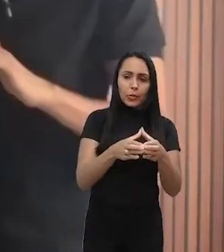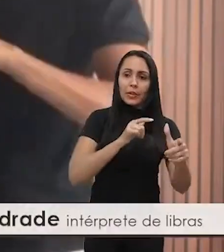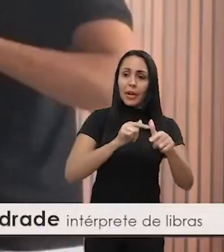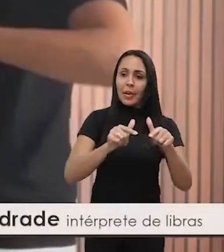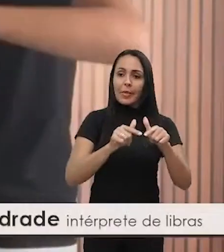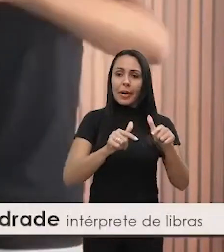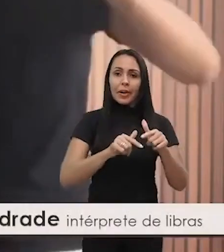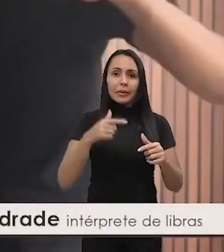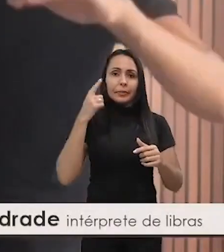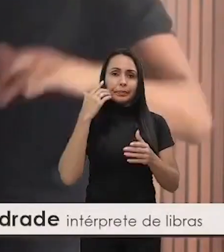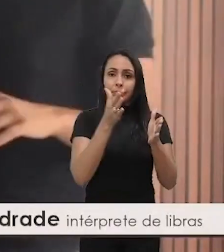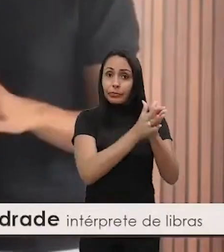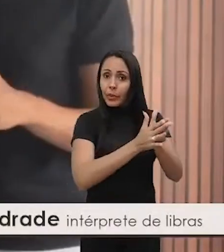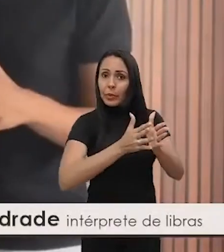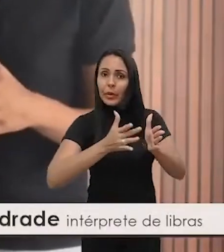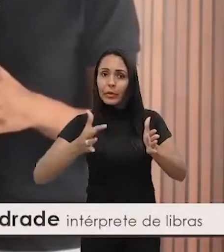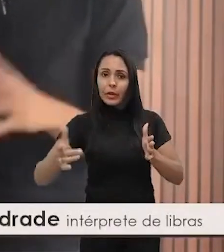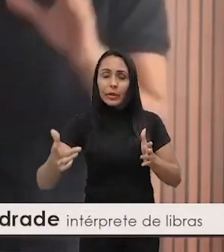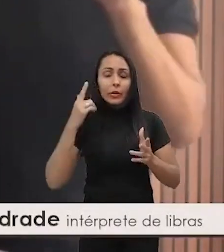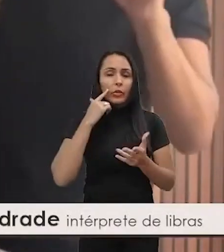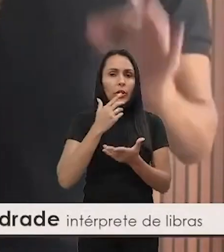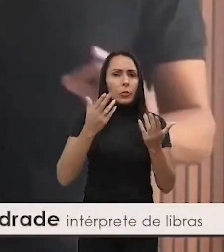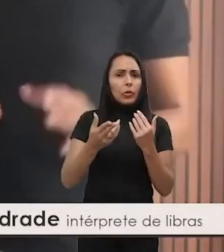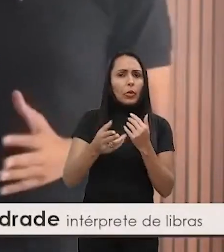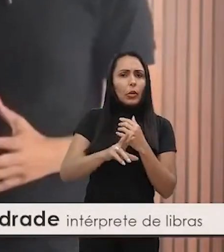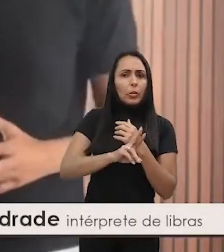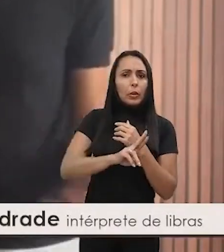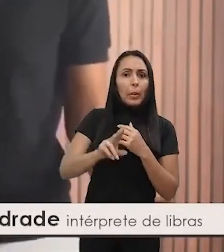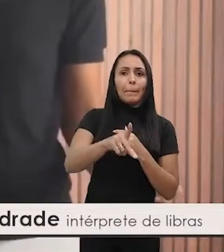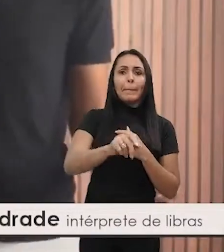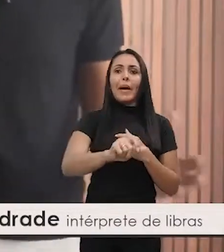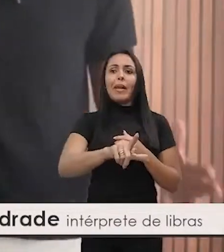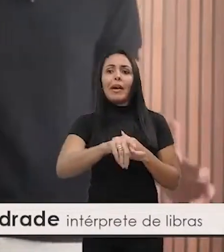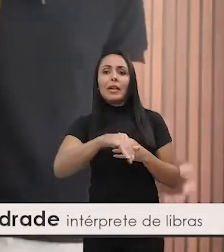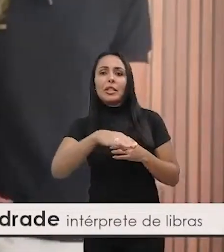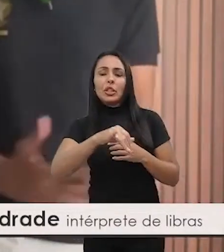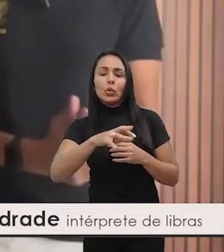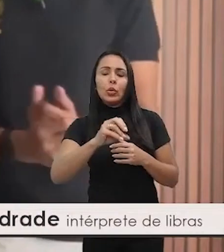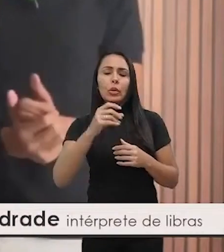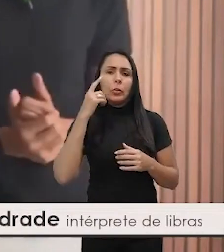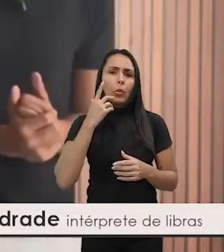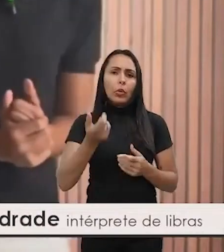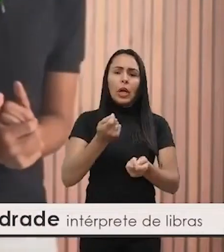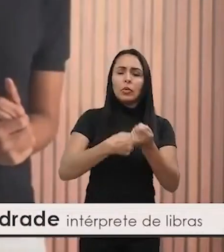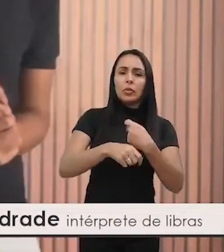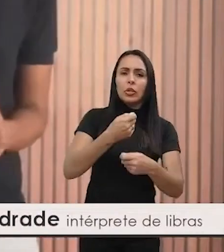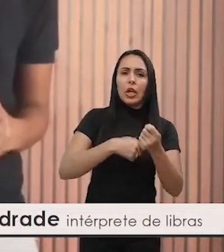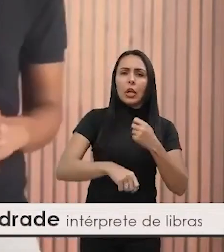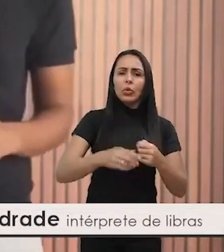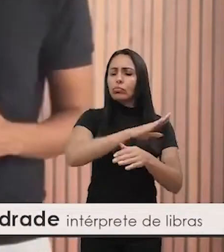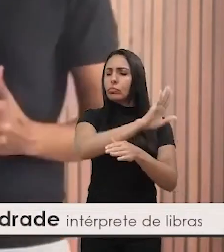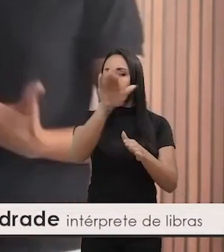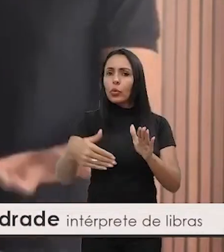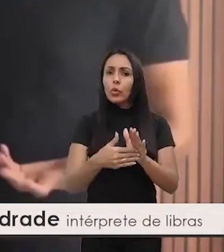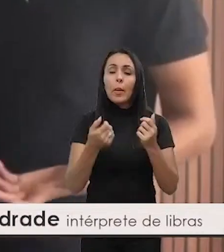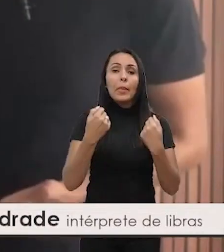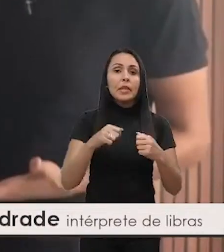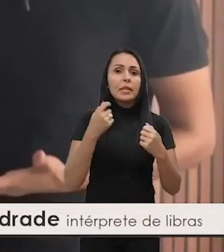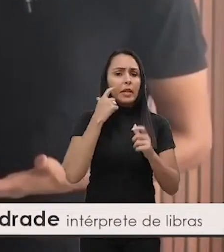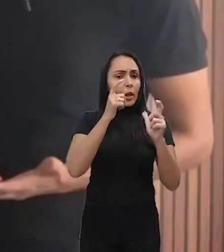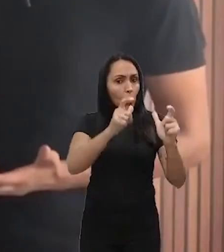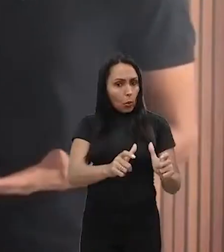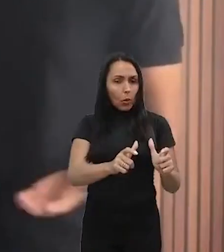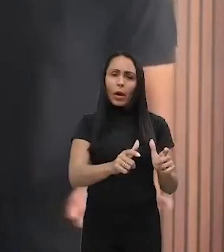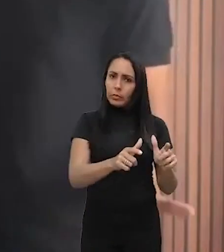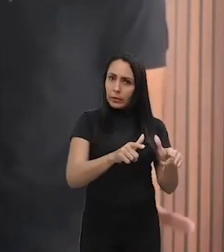trabalho. Lá naquele período ali, nós tínhamos uma coisa chamada de Palácio de Friburgo, porque todo administrador e toda administradora precisa ter um lugar para